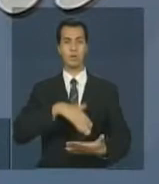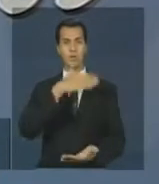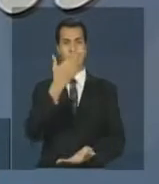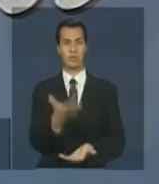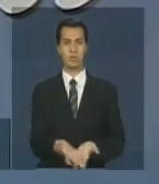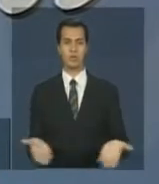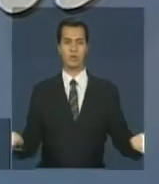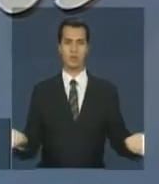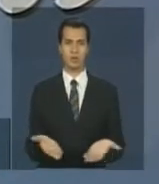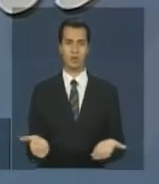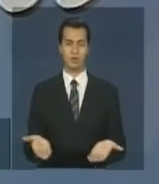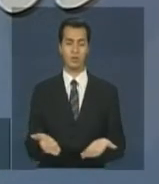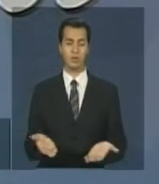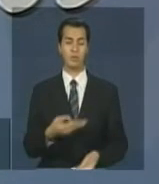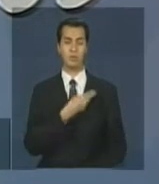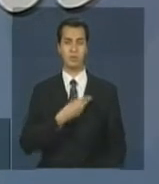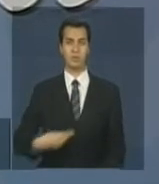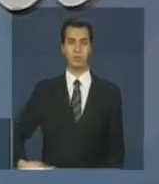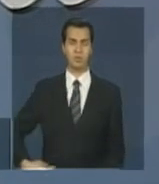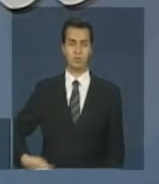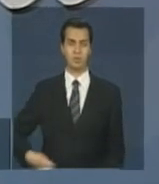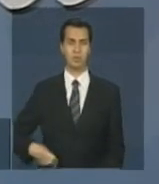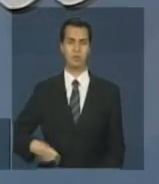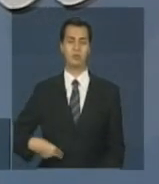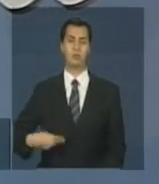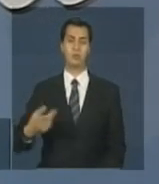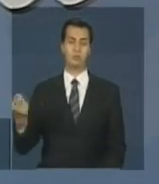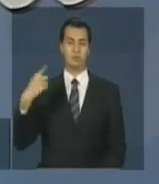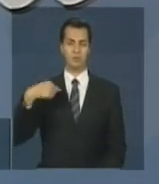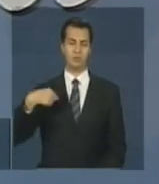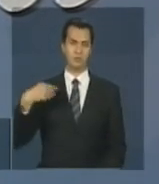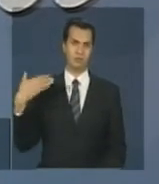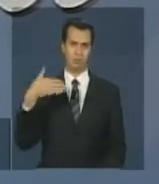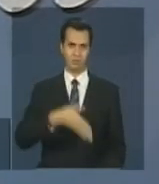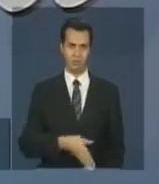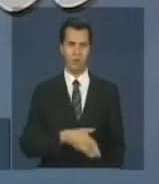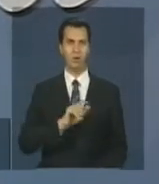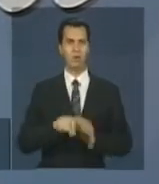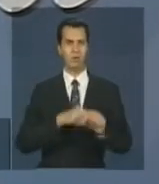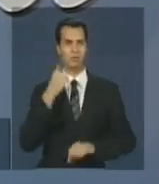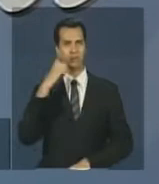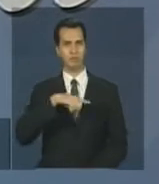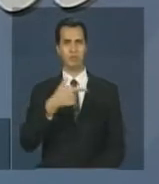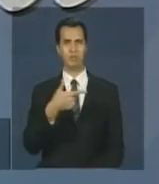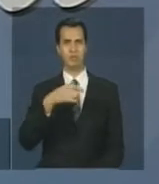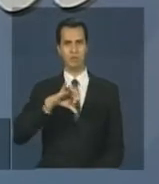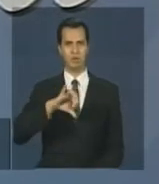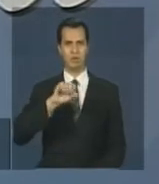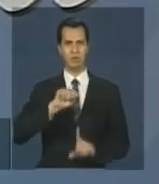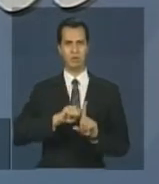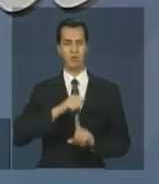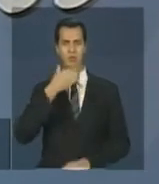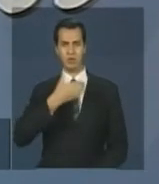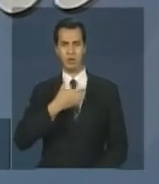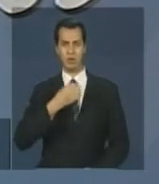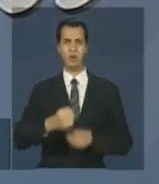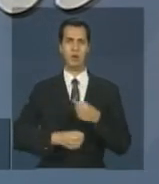aqui é o ministro me mandou para cá no dia vinte e nove de dezembro de2011